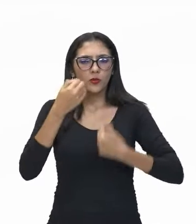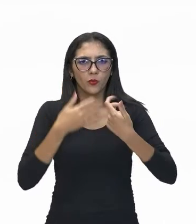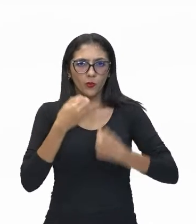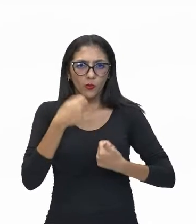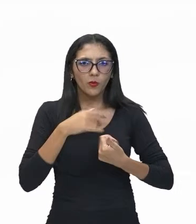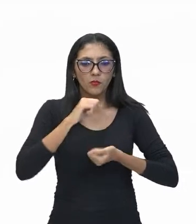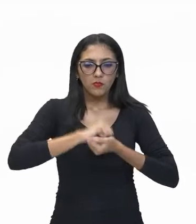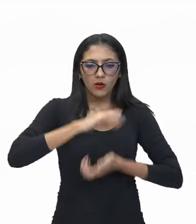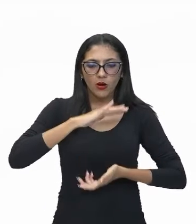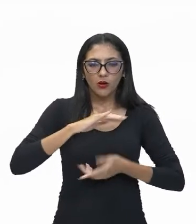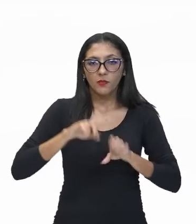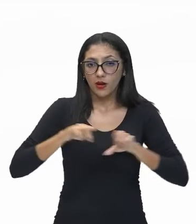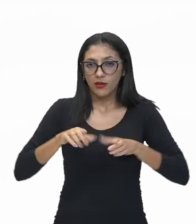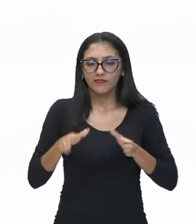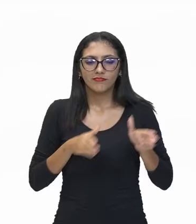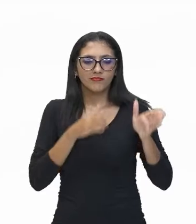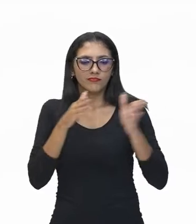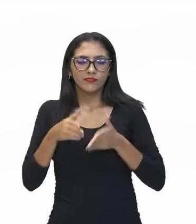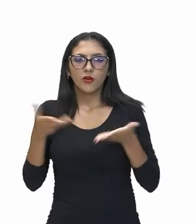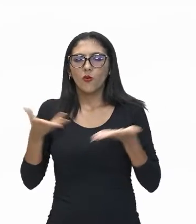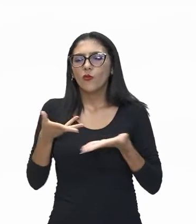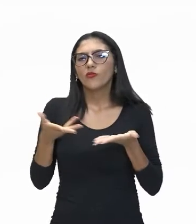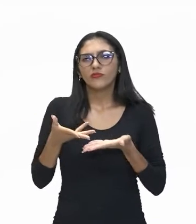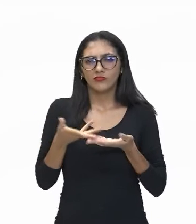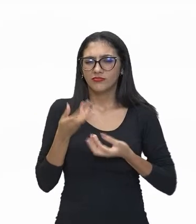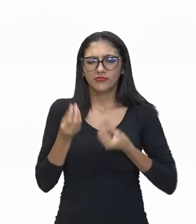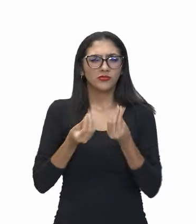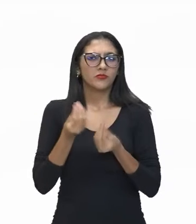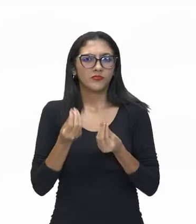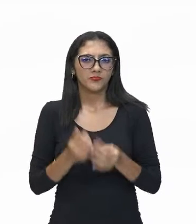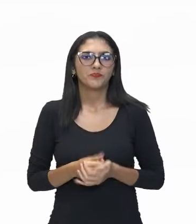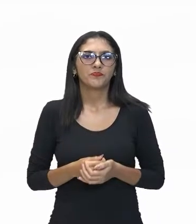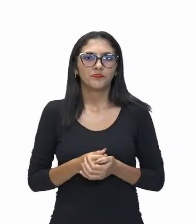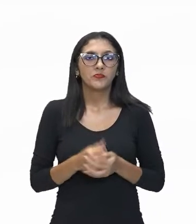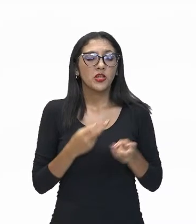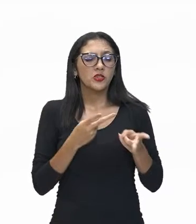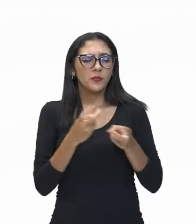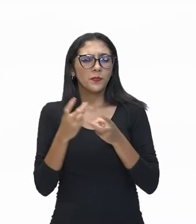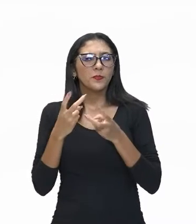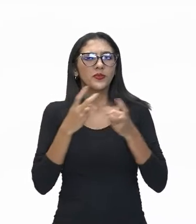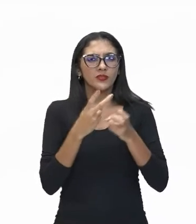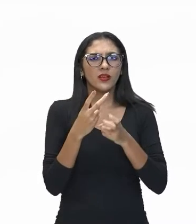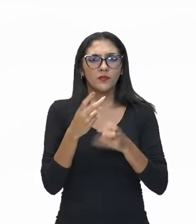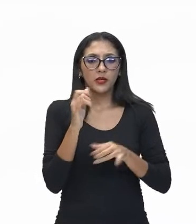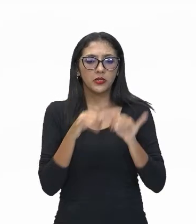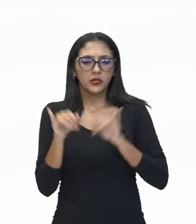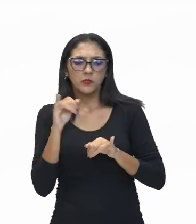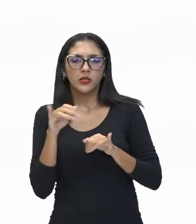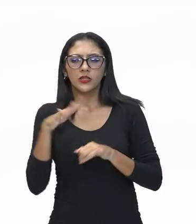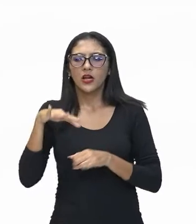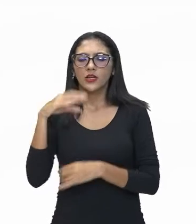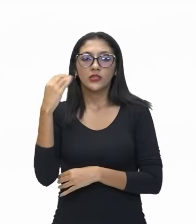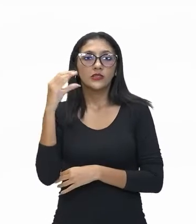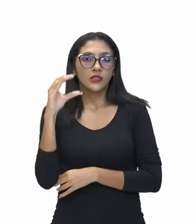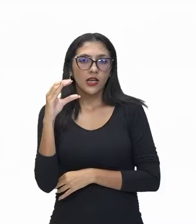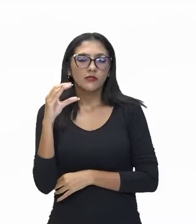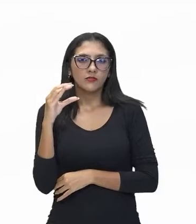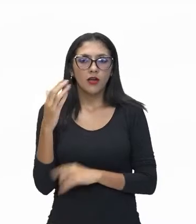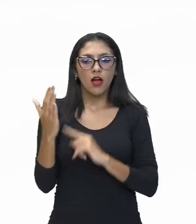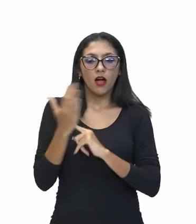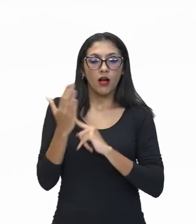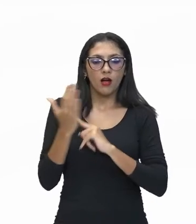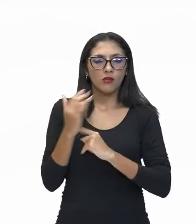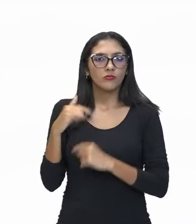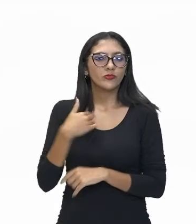focar um pouquinho mais também nos dias de hoje. A gente percebe que a química, enquanto ciência, por exemplo, ajuda a gente,